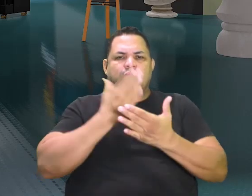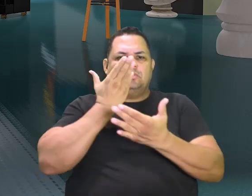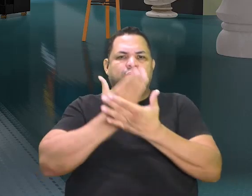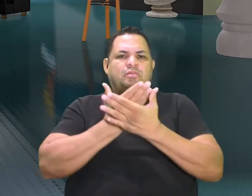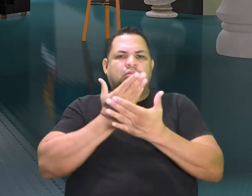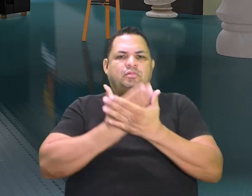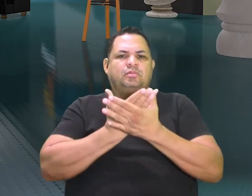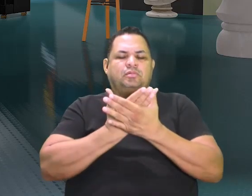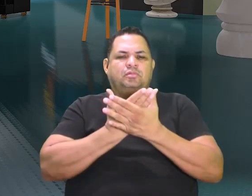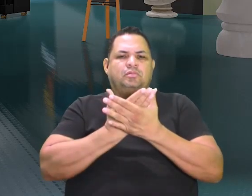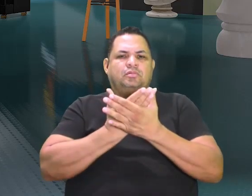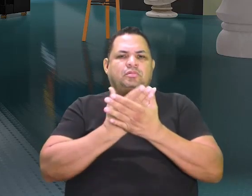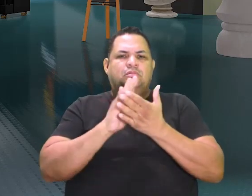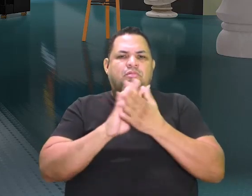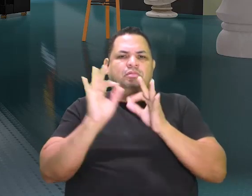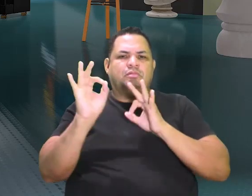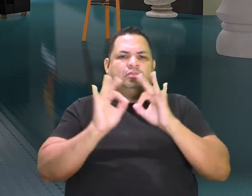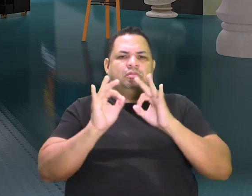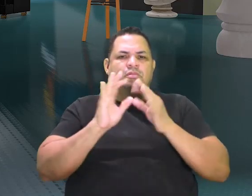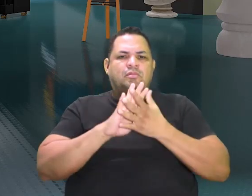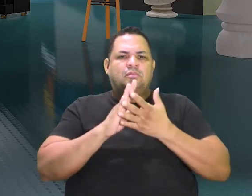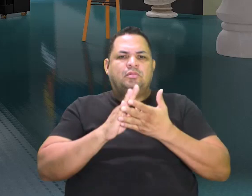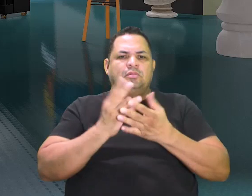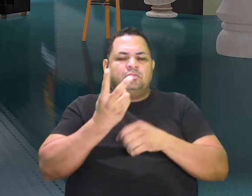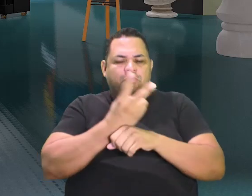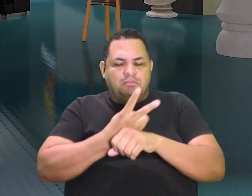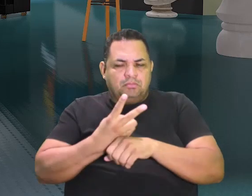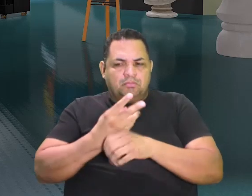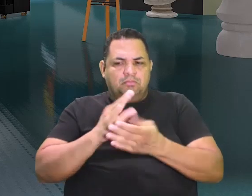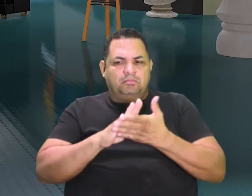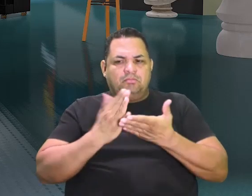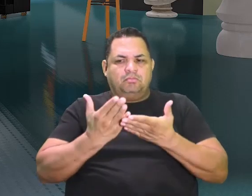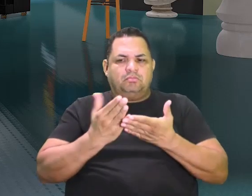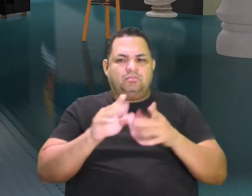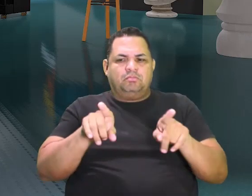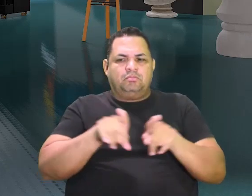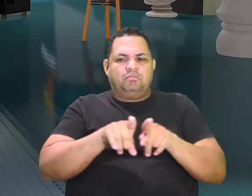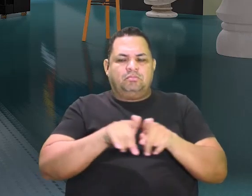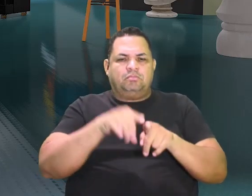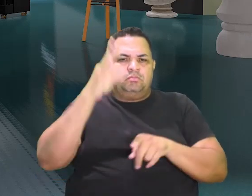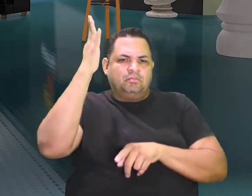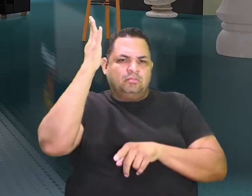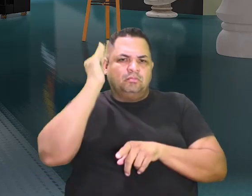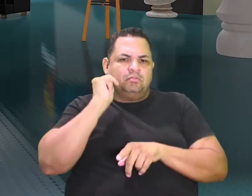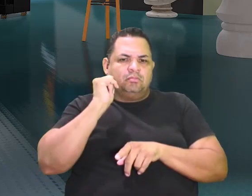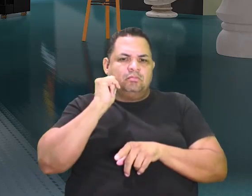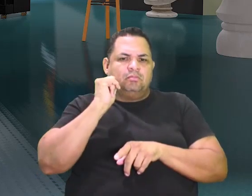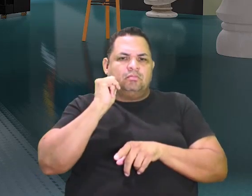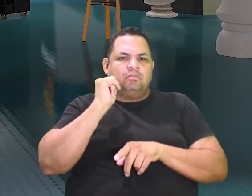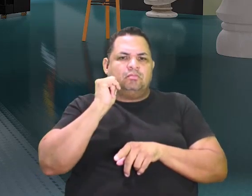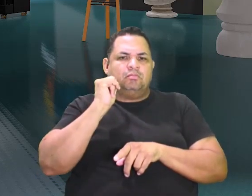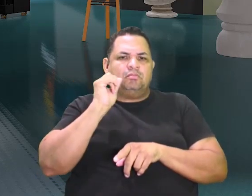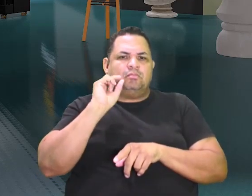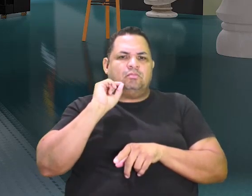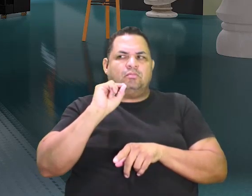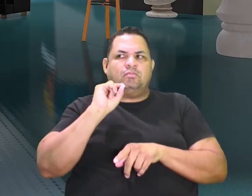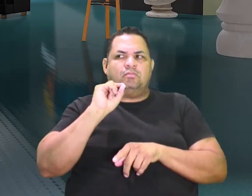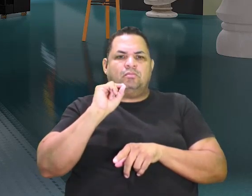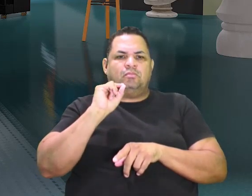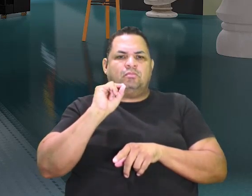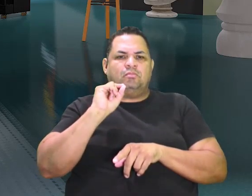estudando uma forma artística, procurar também saber, né,